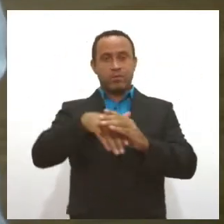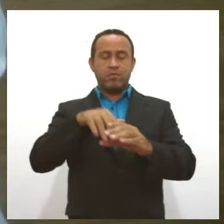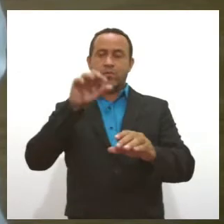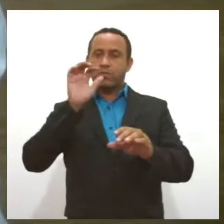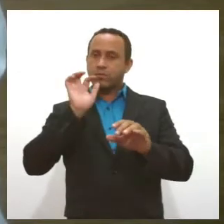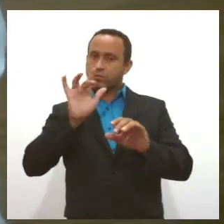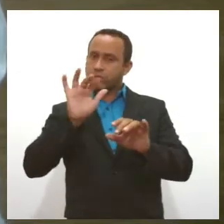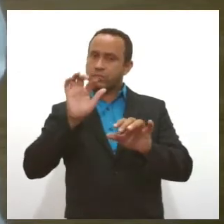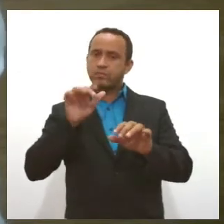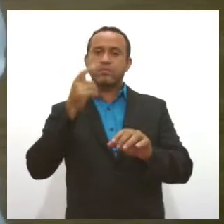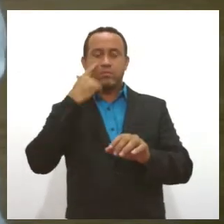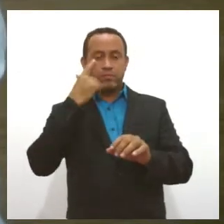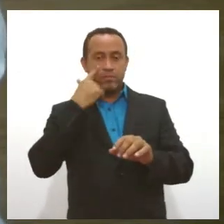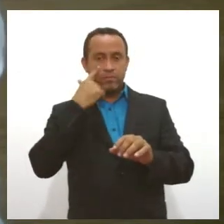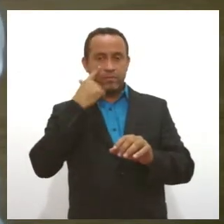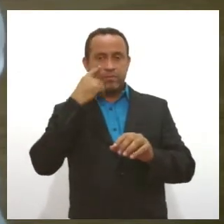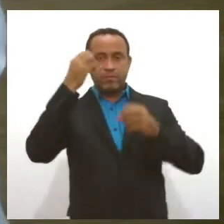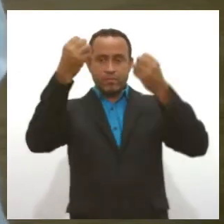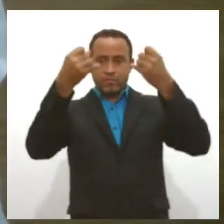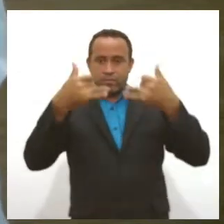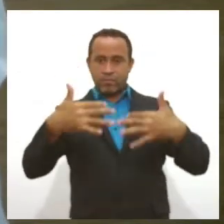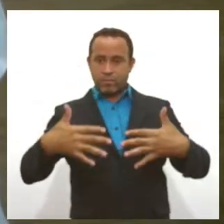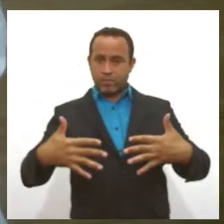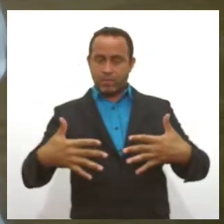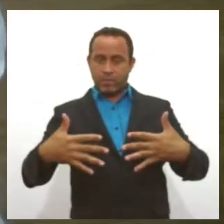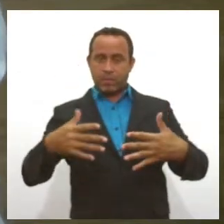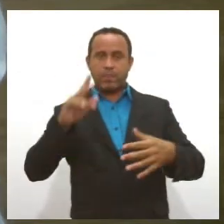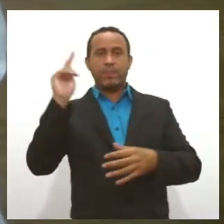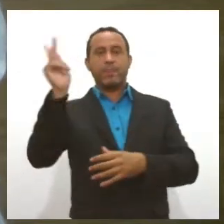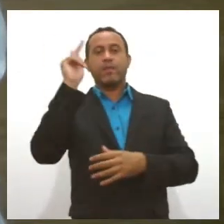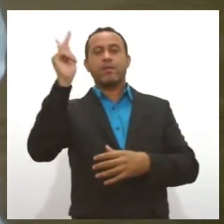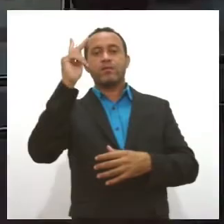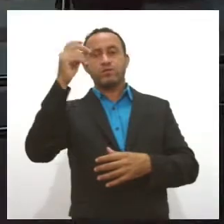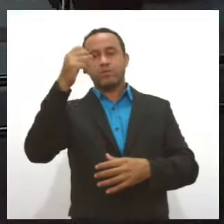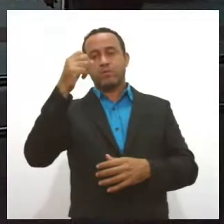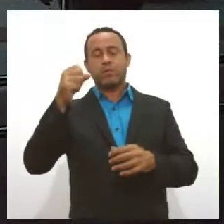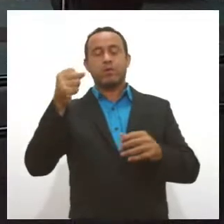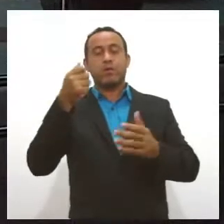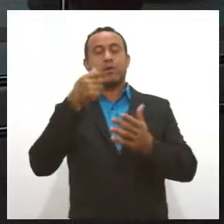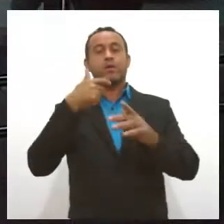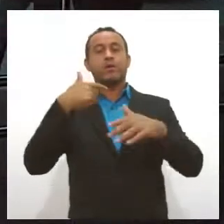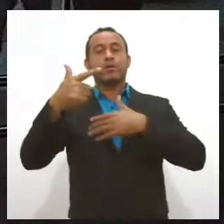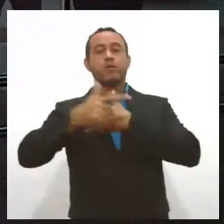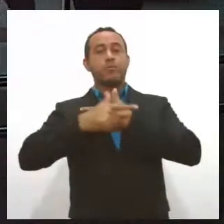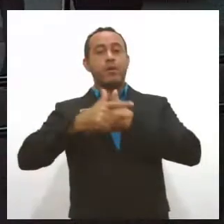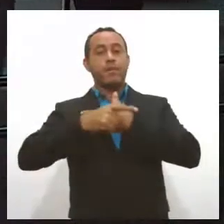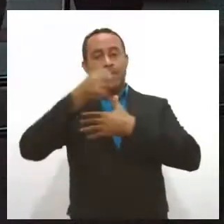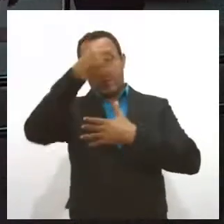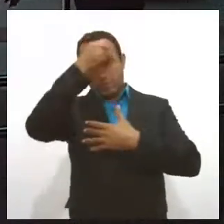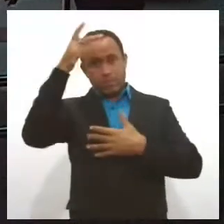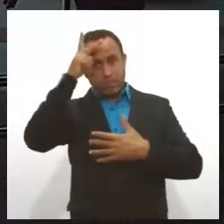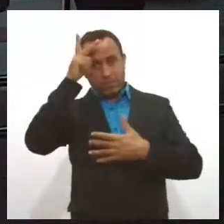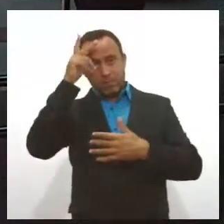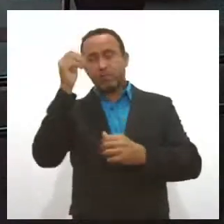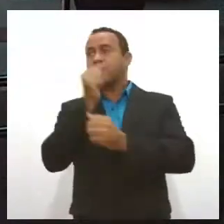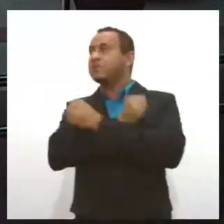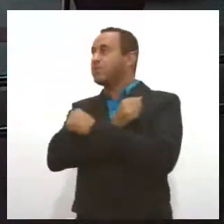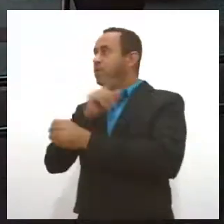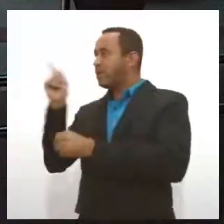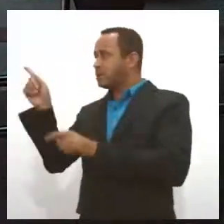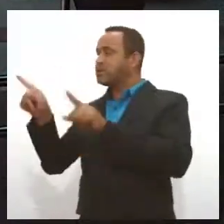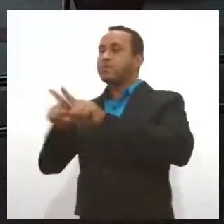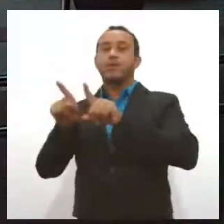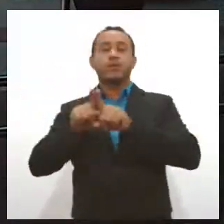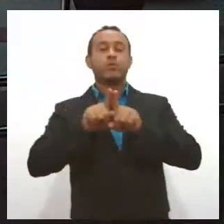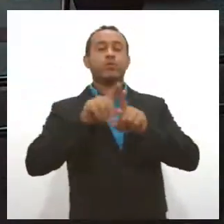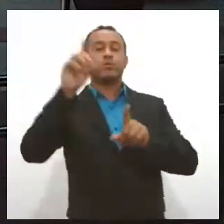que conta agora o 16º episódio, O Papel do Prefeito. E a gente manda um abraço aí para o Gino Ventura, né, e toda a produção